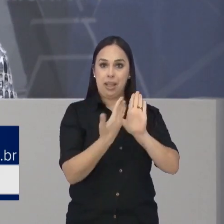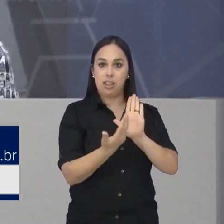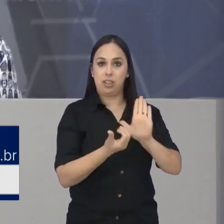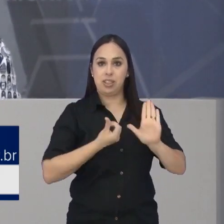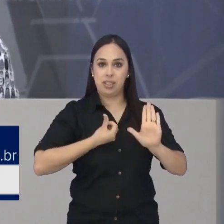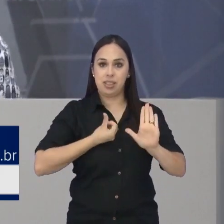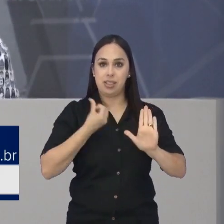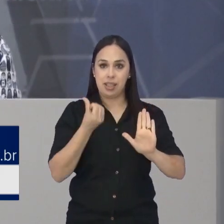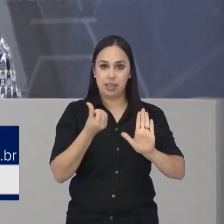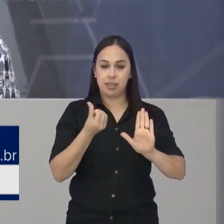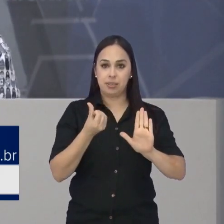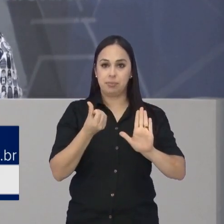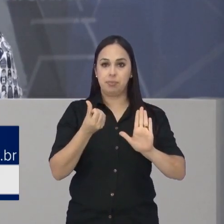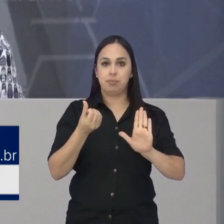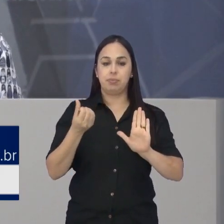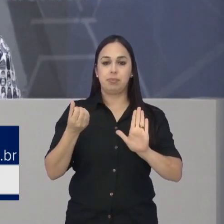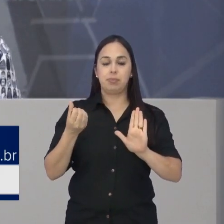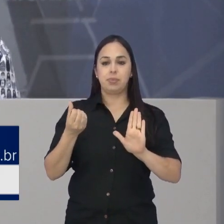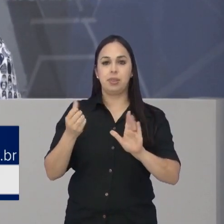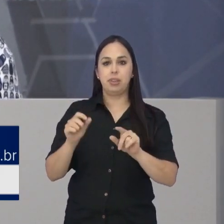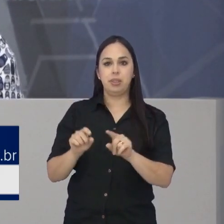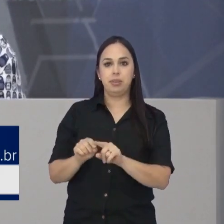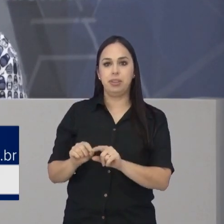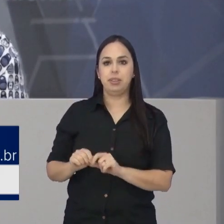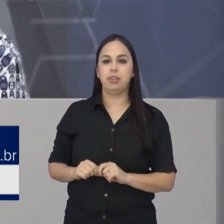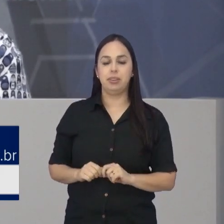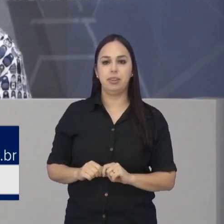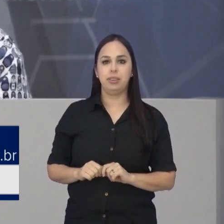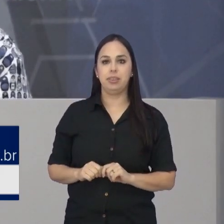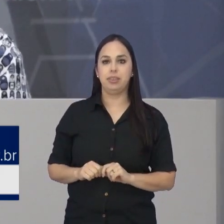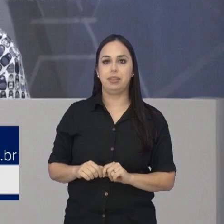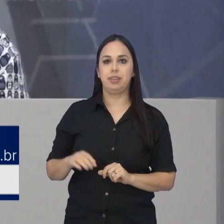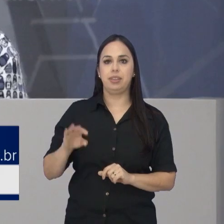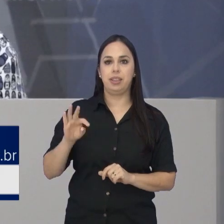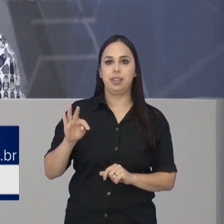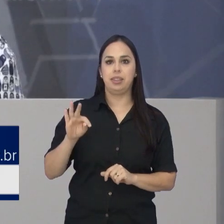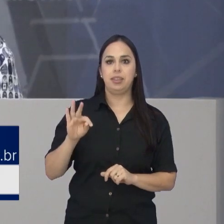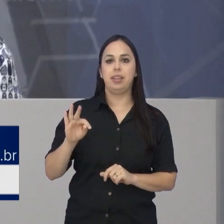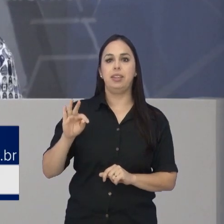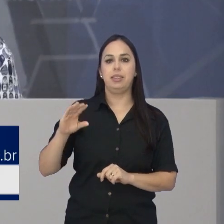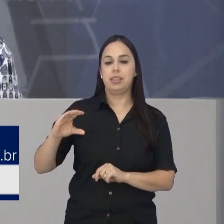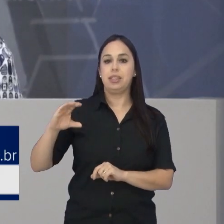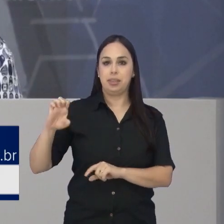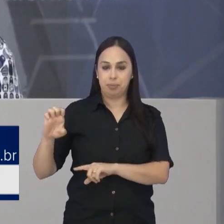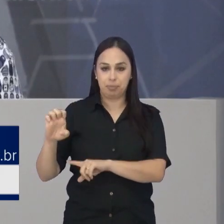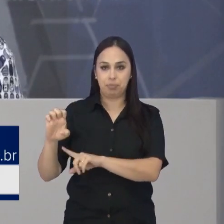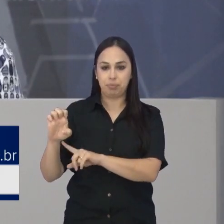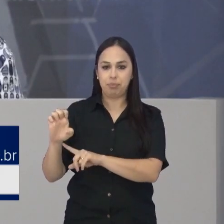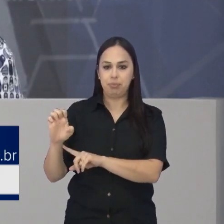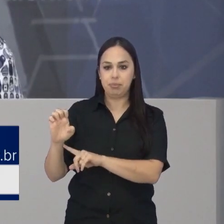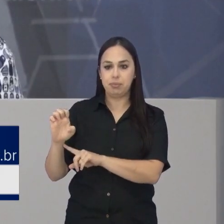o Tribunal de Contas fez a seguinte